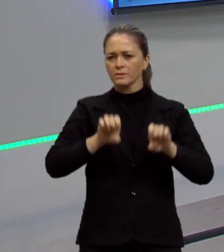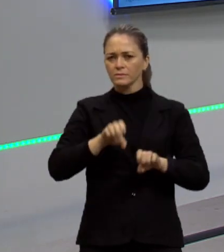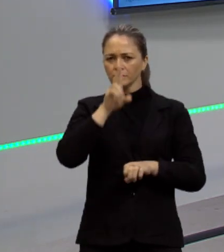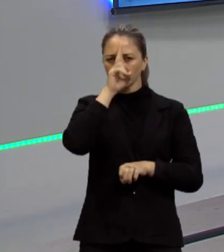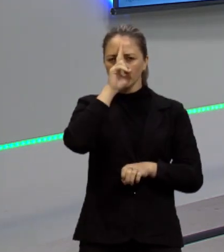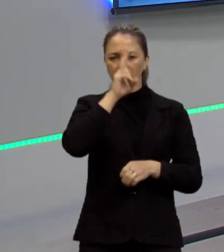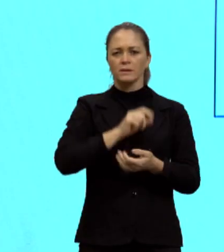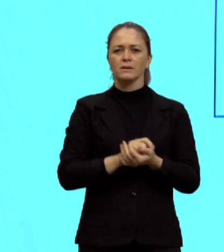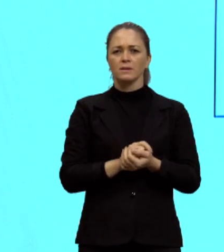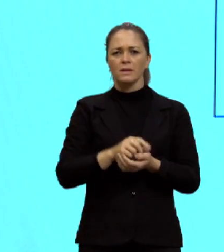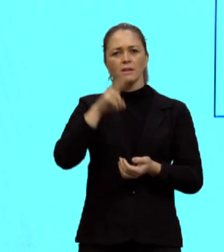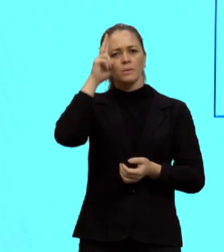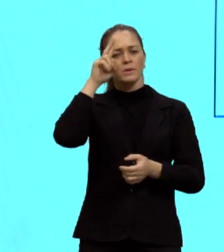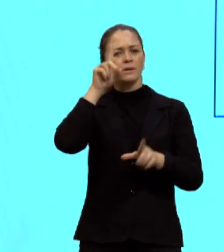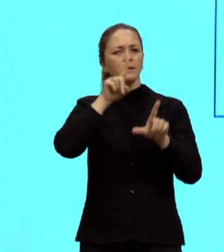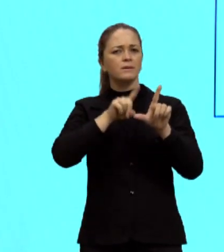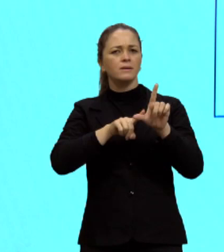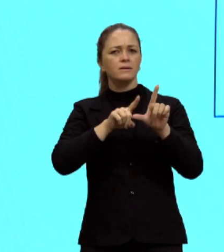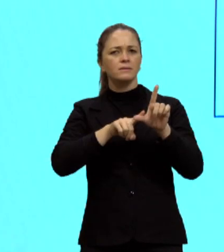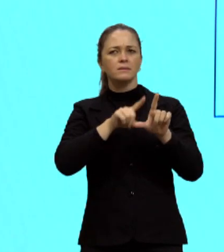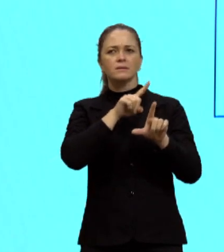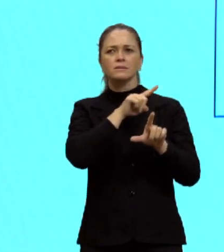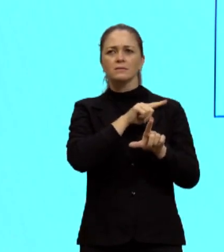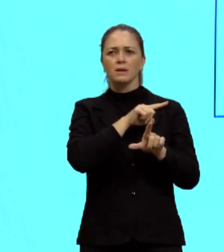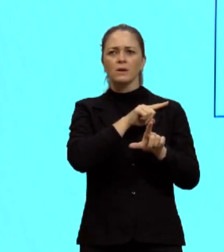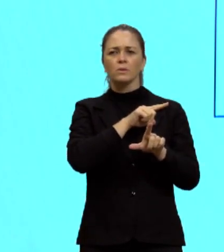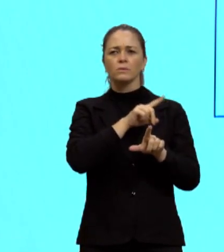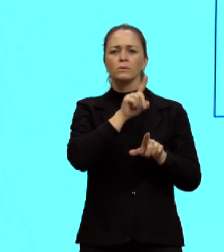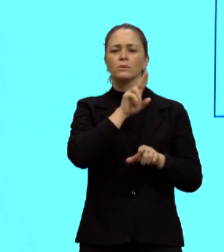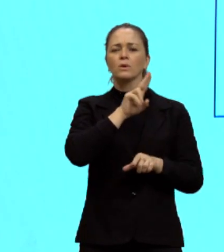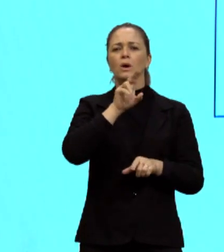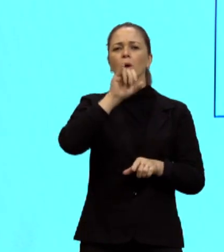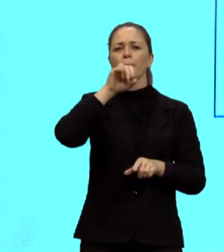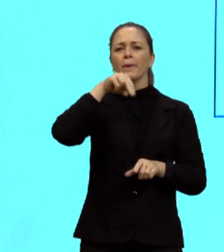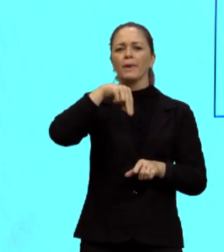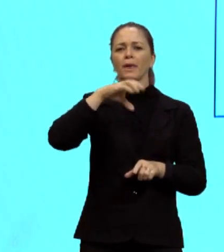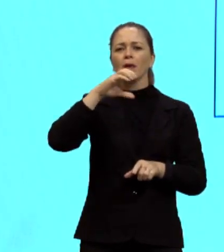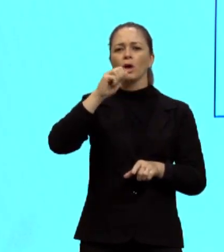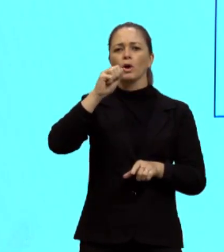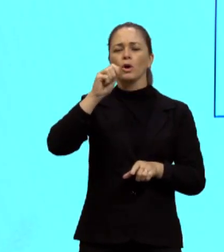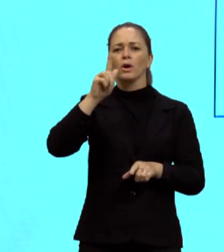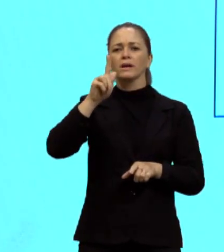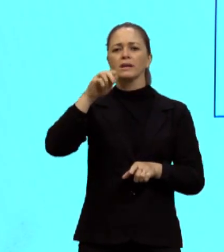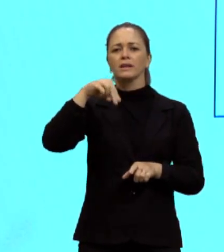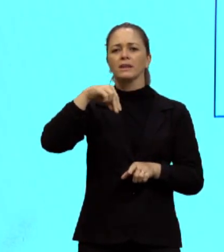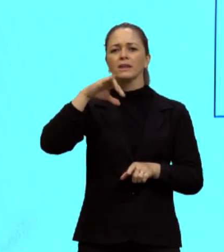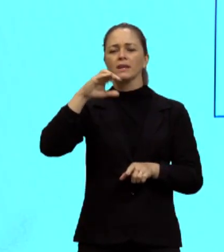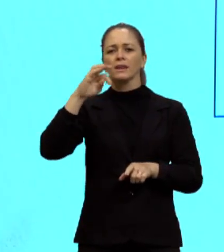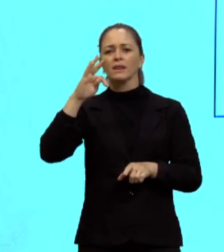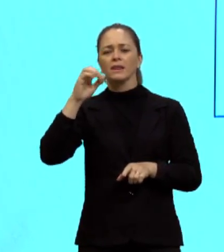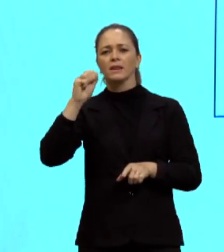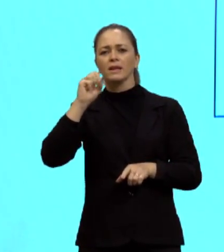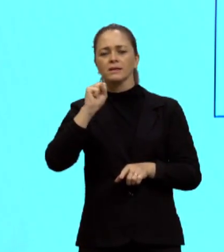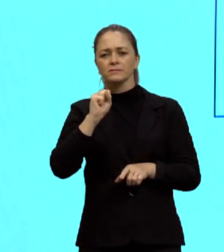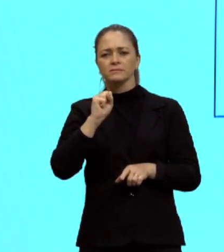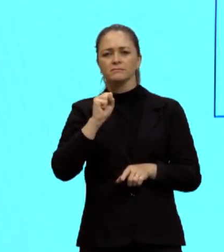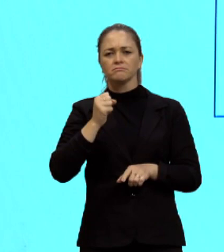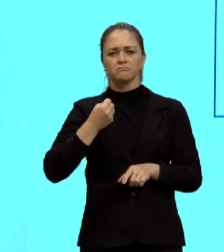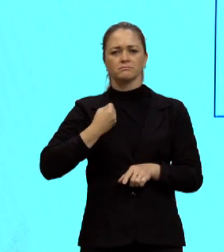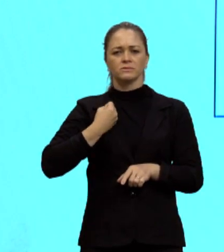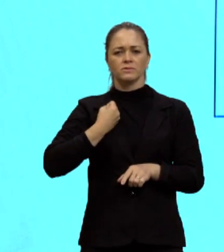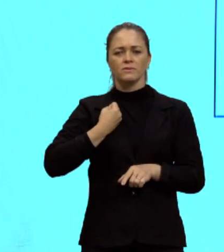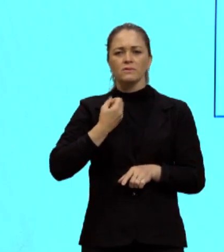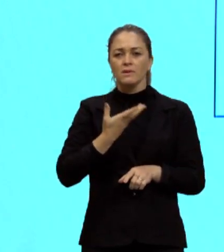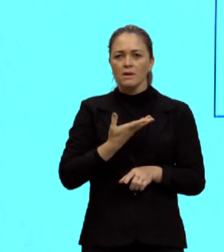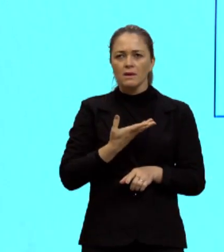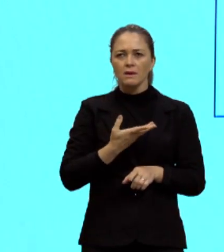as incógnitas são estas letras que carregam o expoente. Então, eu tenho o coeficiente, que é quem acompanha,